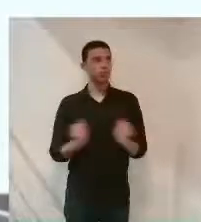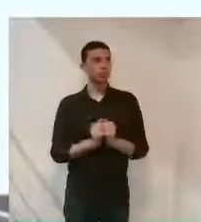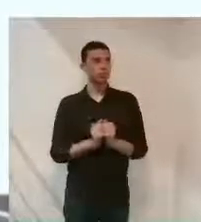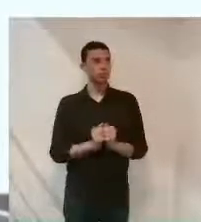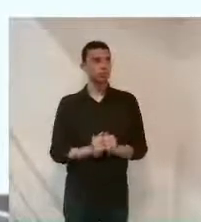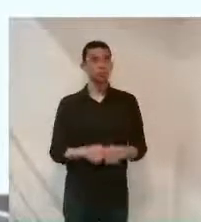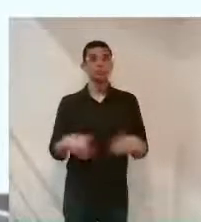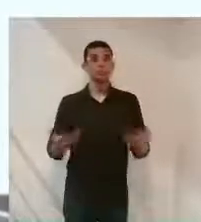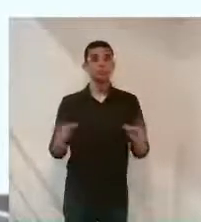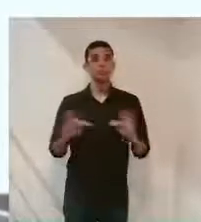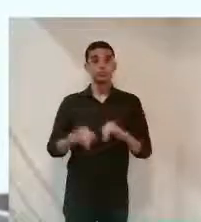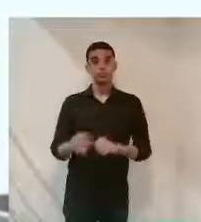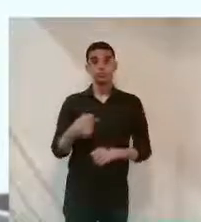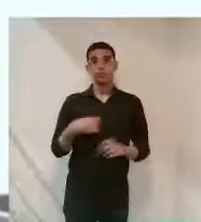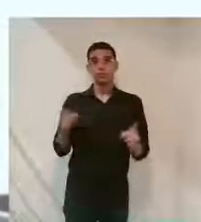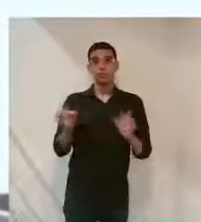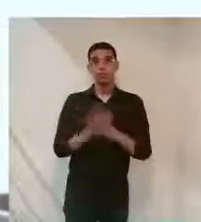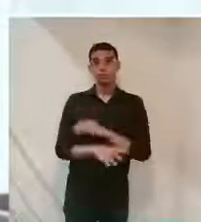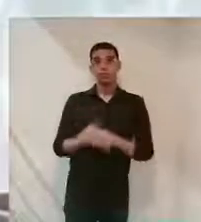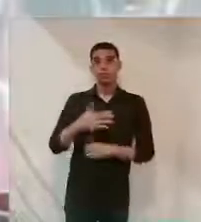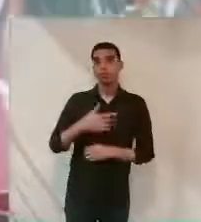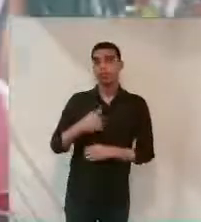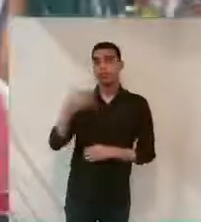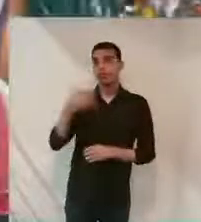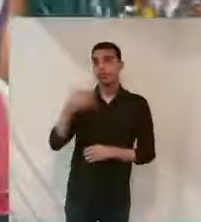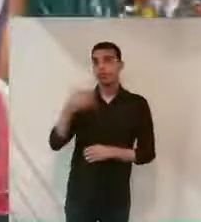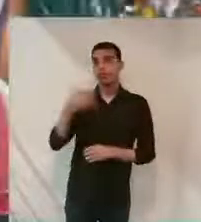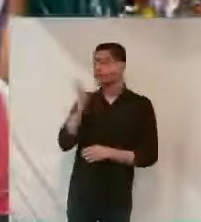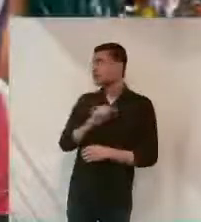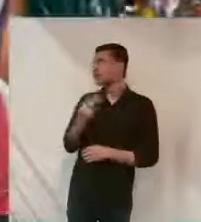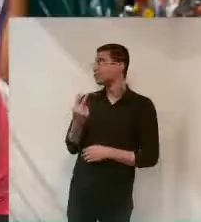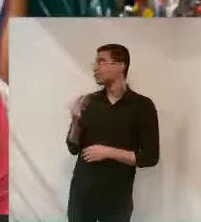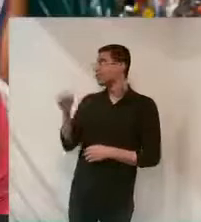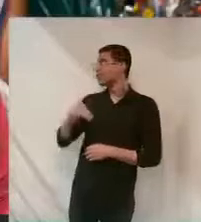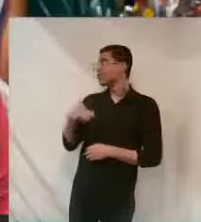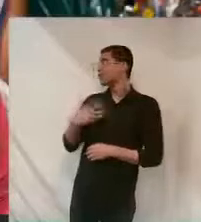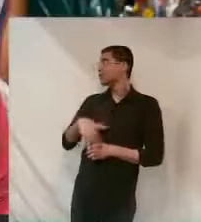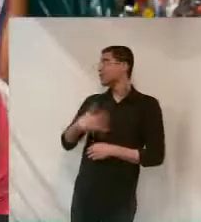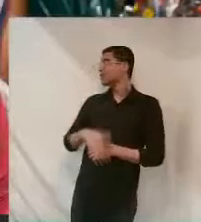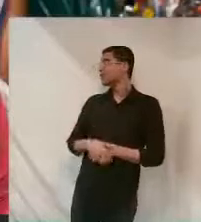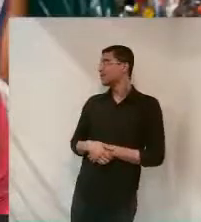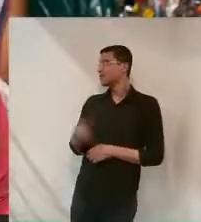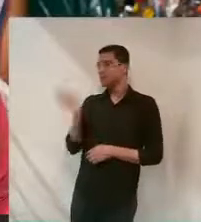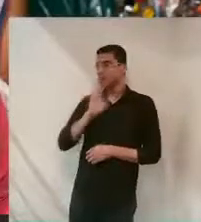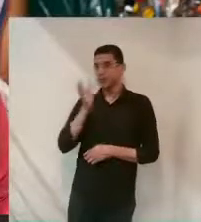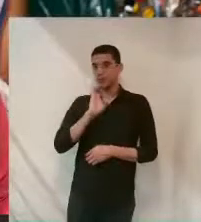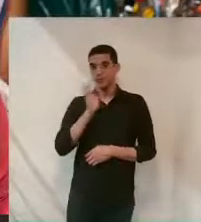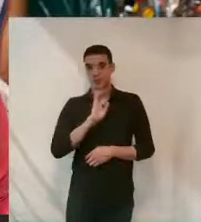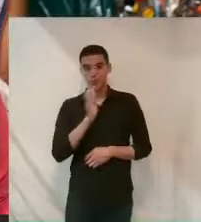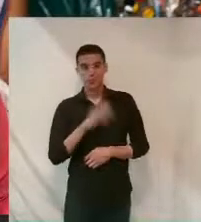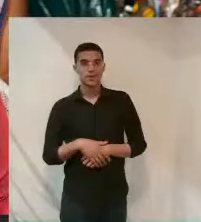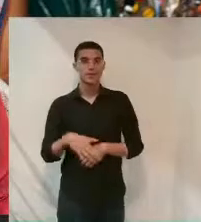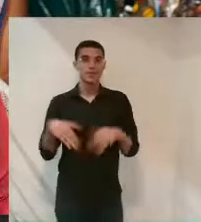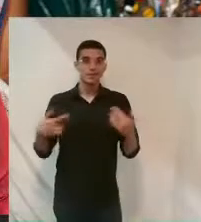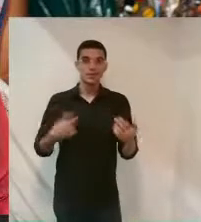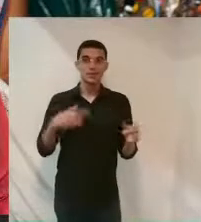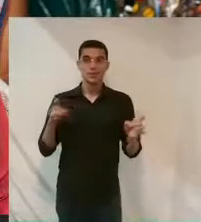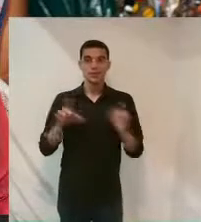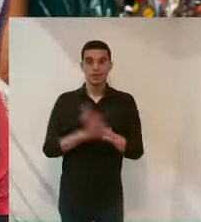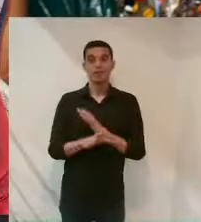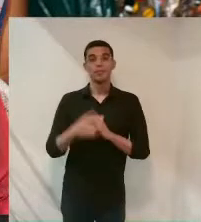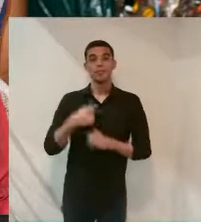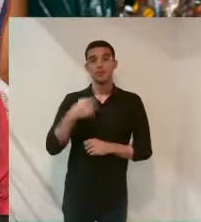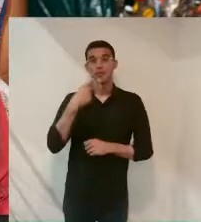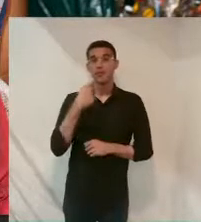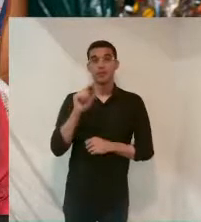fim, eu quero terminar aqui a minha apresentação, acho que deve ter ainda 2 minutos, né? Eu vou terminar aqui a minha apresentação e eu queria dedicar um